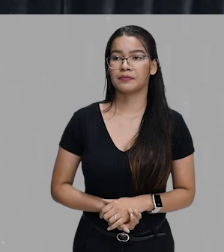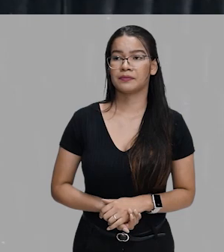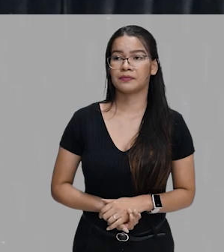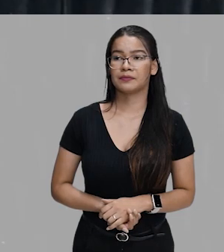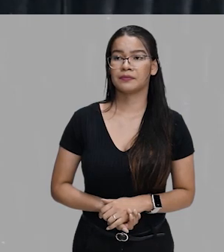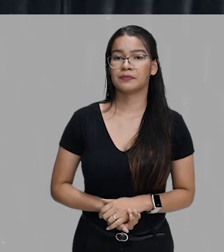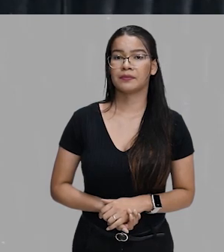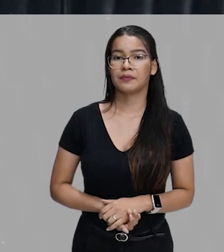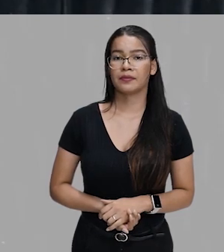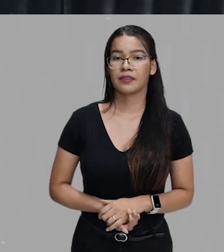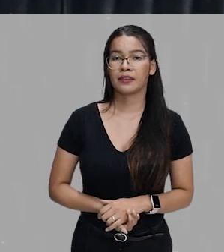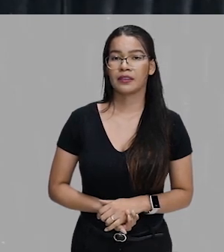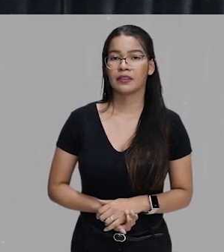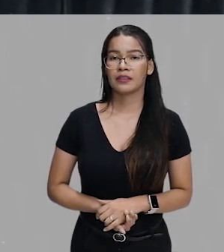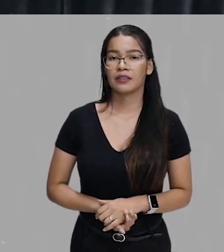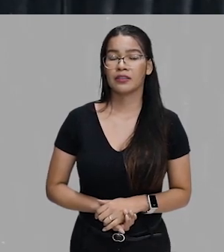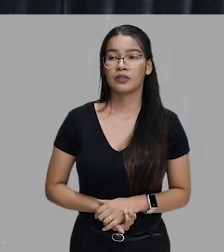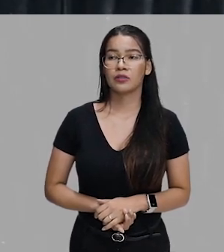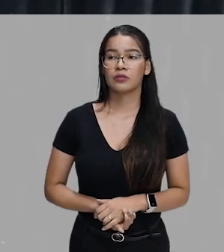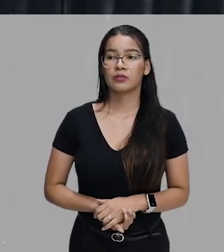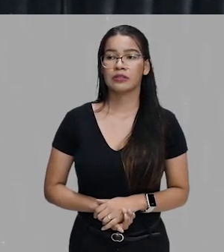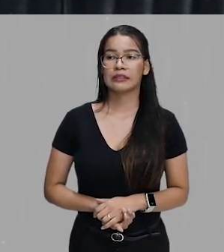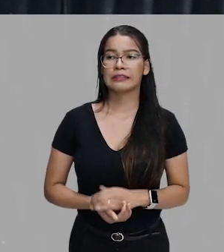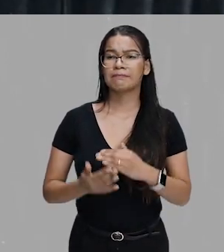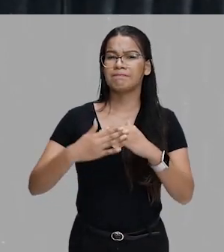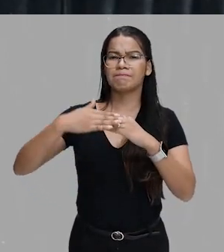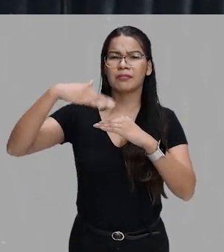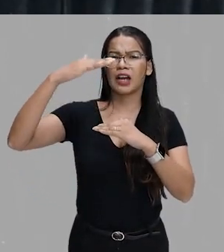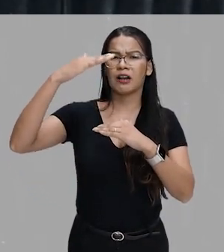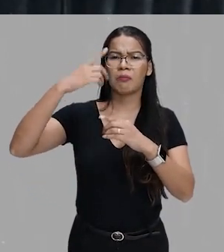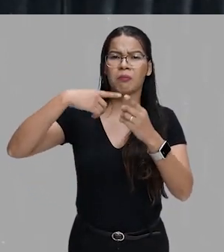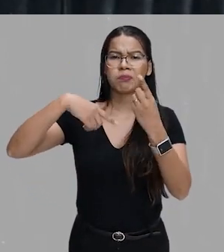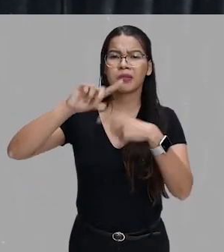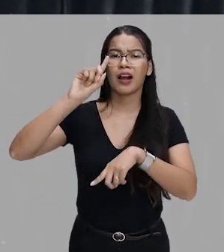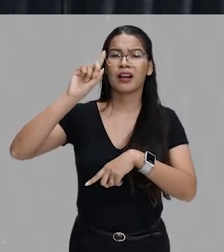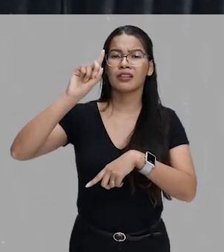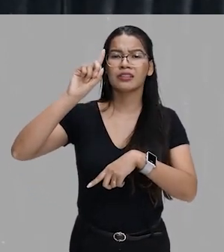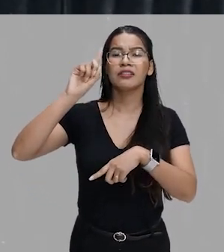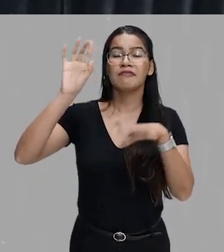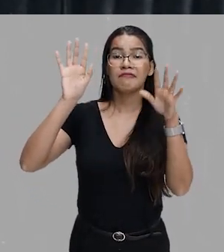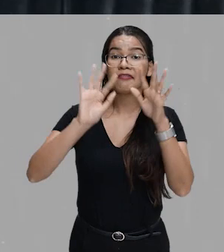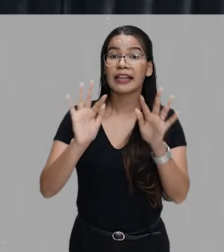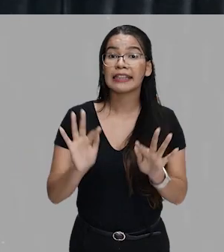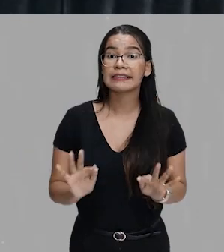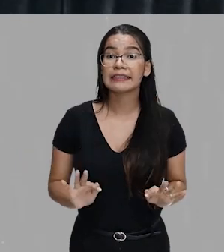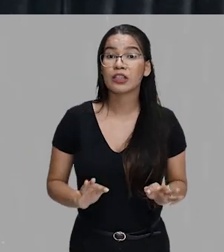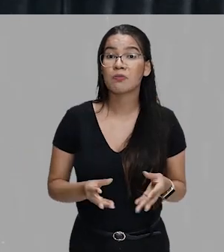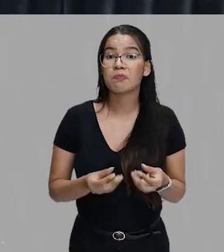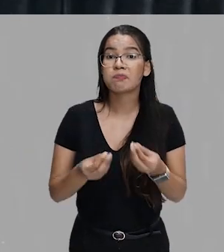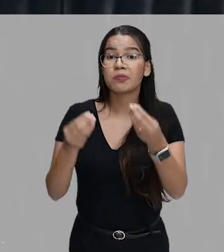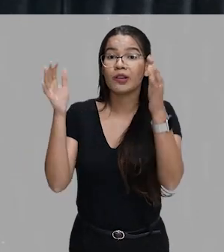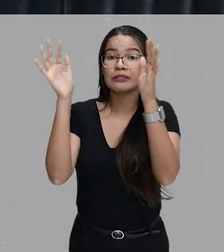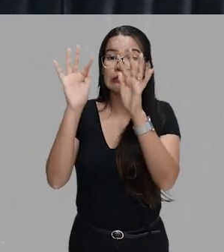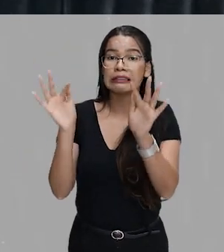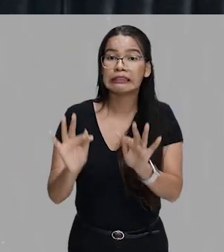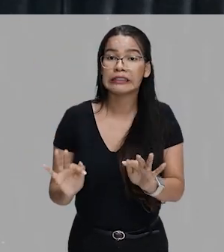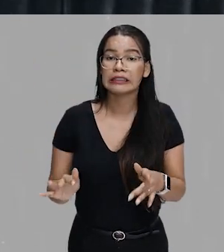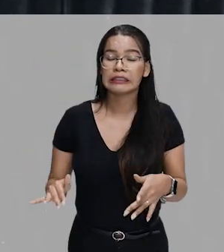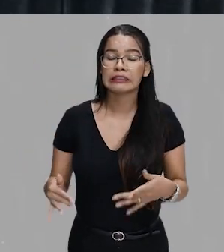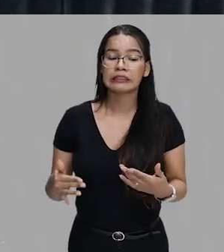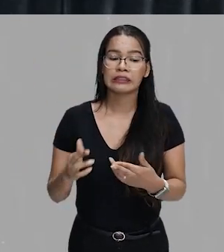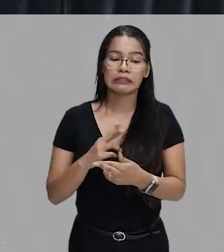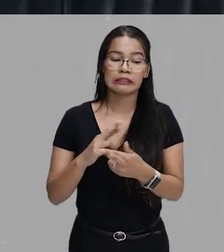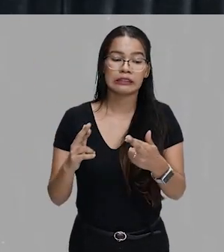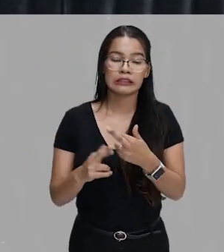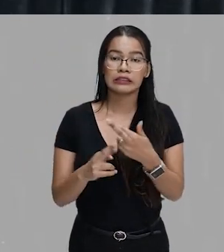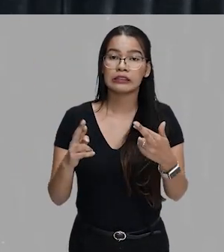essa felicidade no superlativo. Grau alto, né? Muita felicidade. E essa